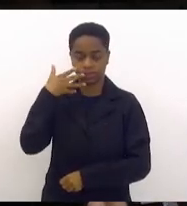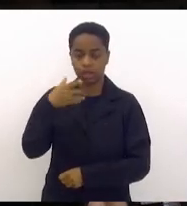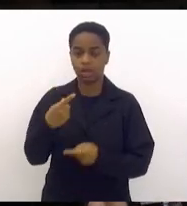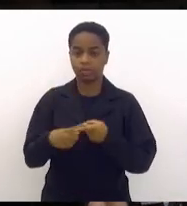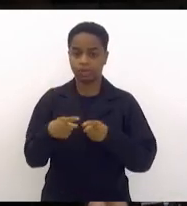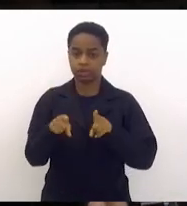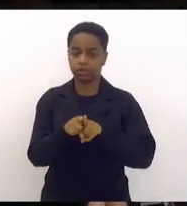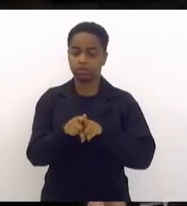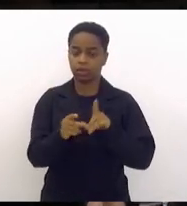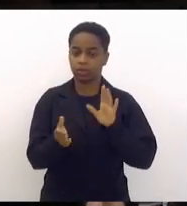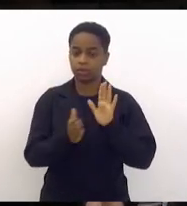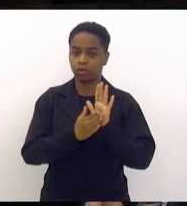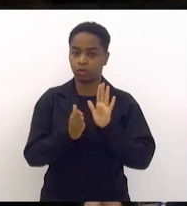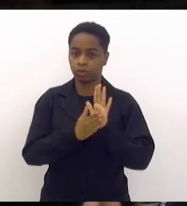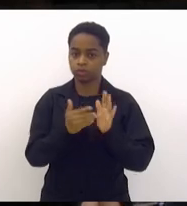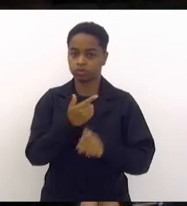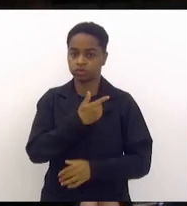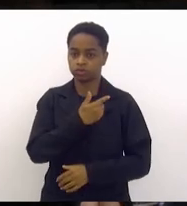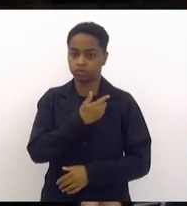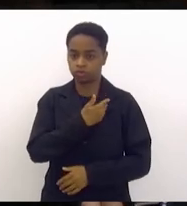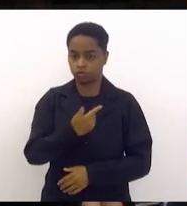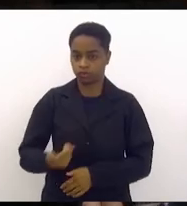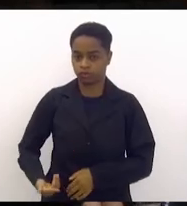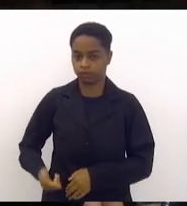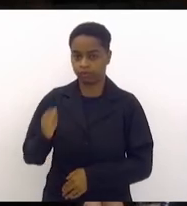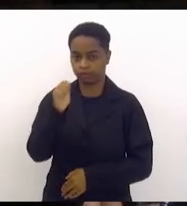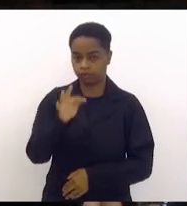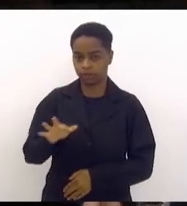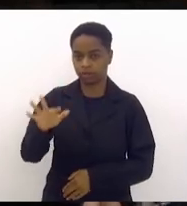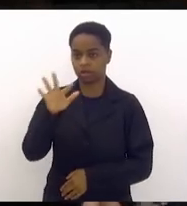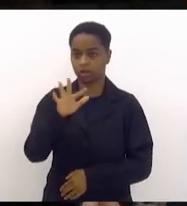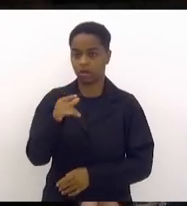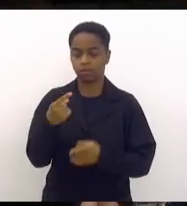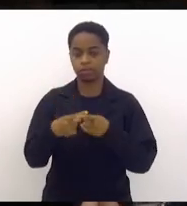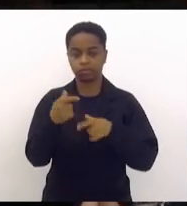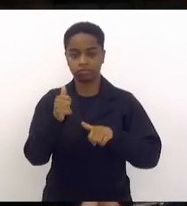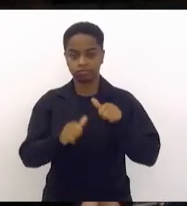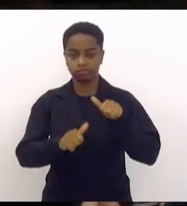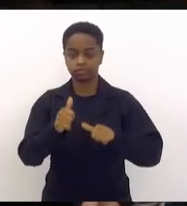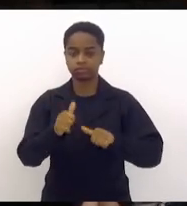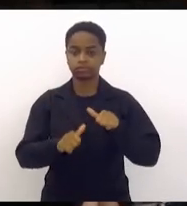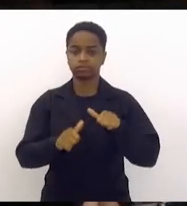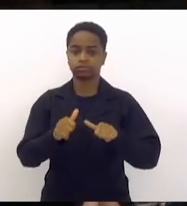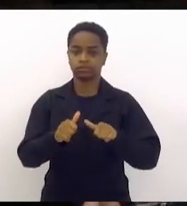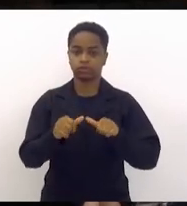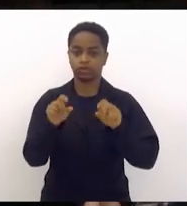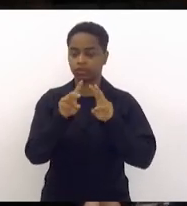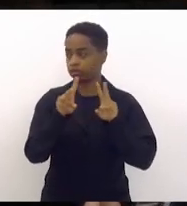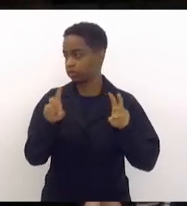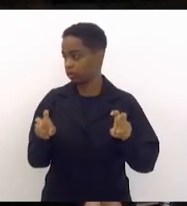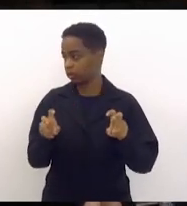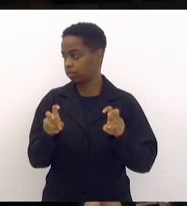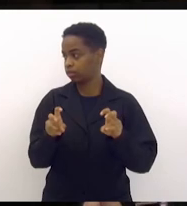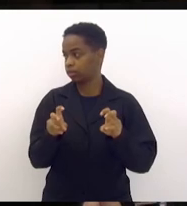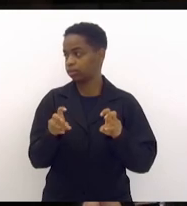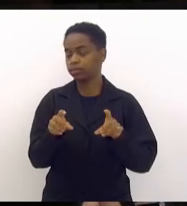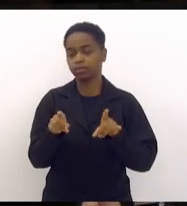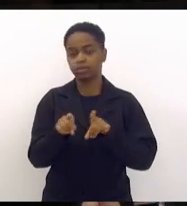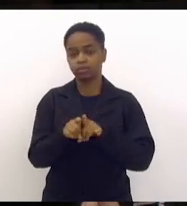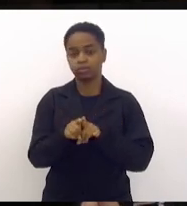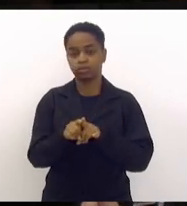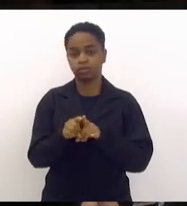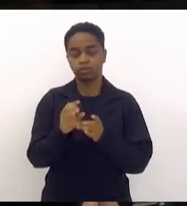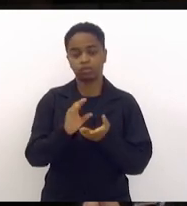das propostas do Governo Federal está revendo não é essa questão para o fomento